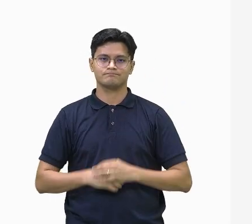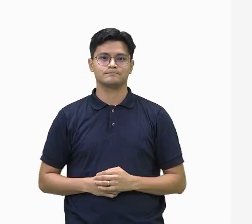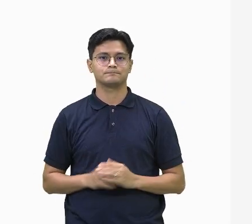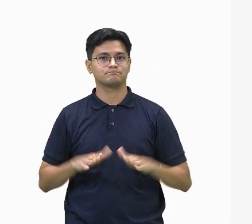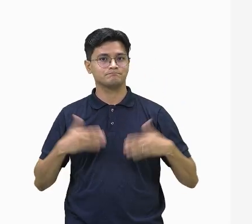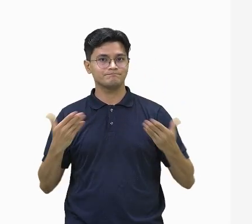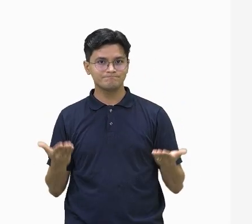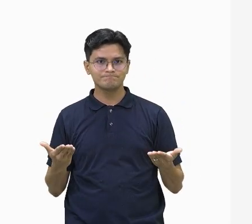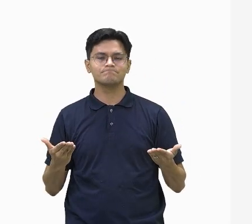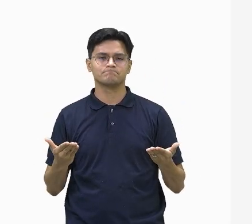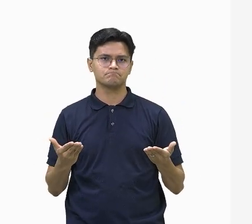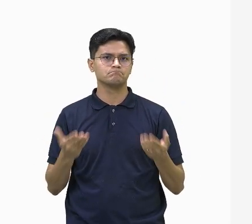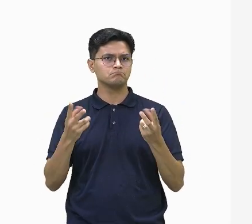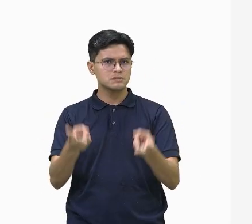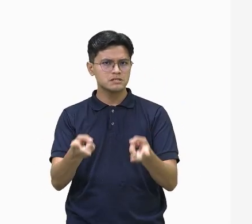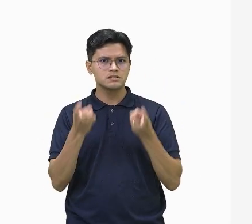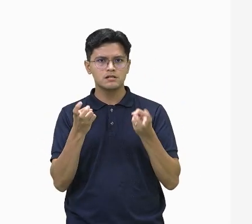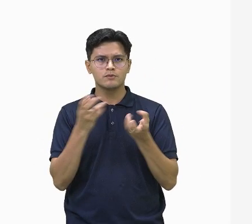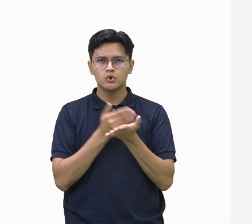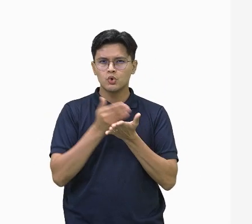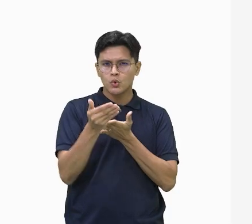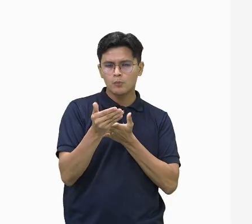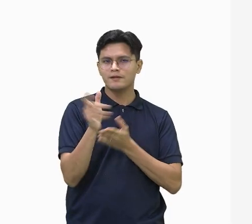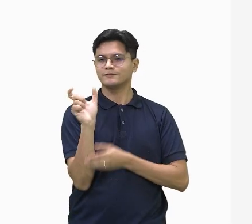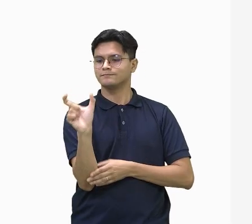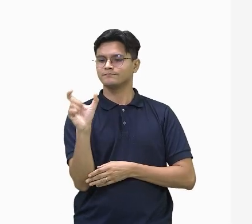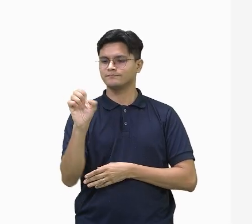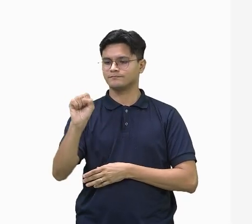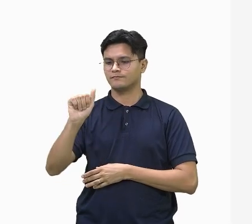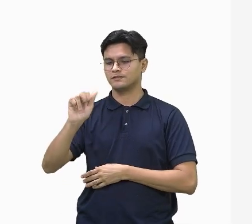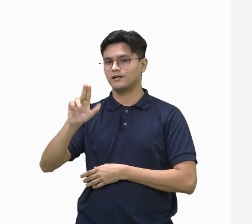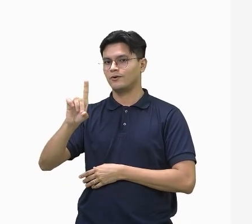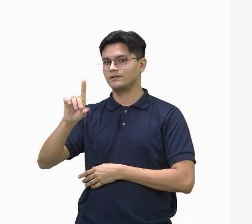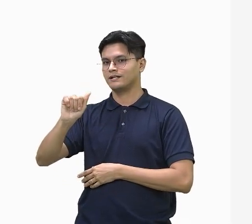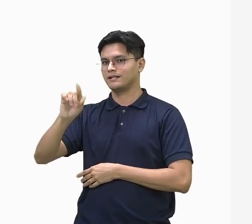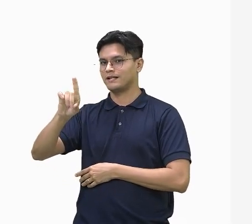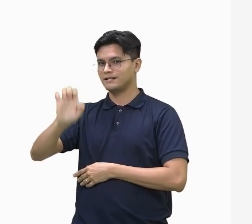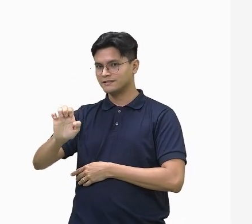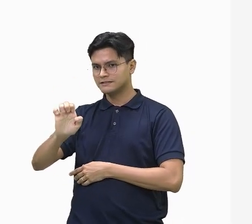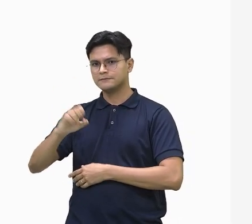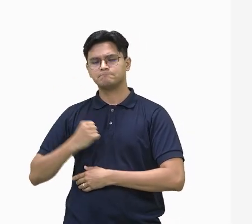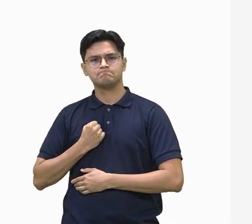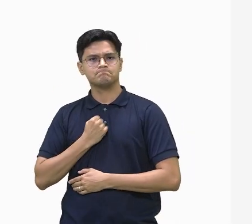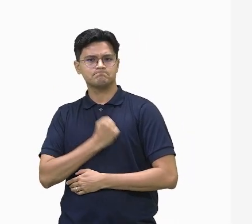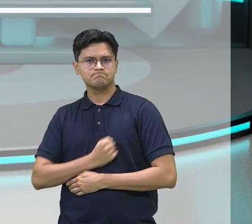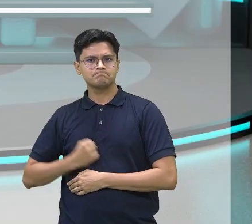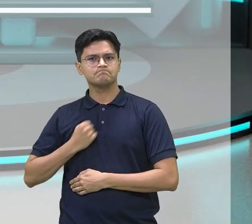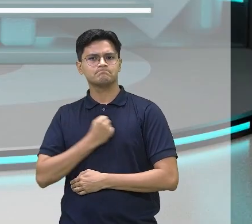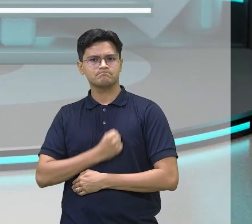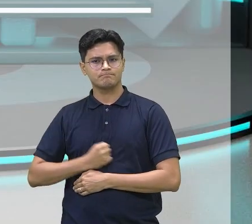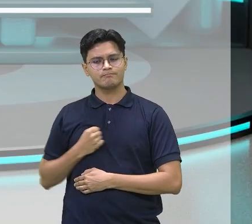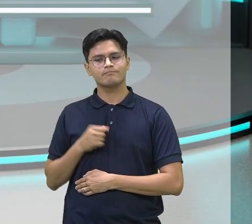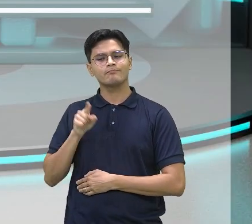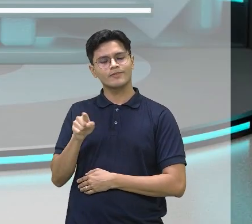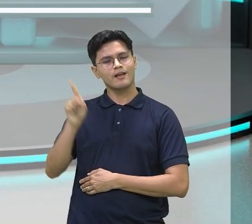né? Olha só, saudade. Logo no comecinho já vem dizendo ali saudade, uma temática